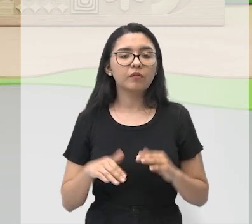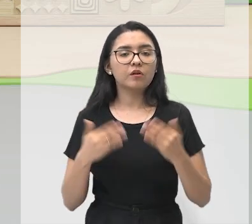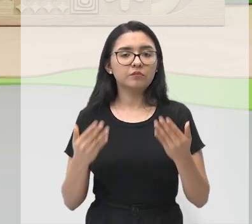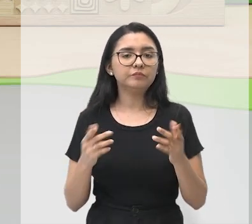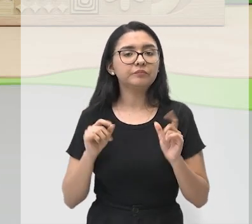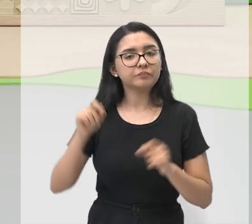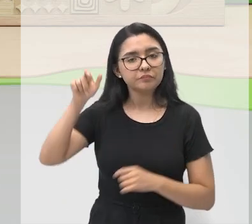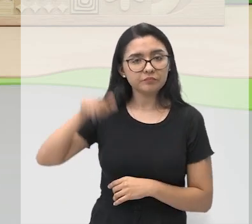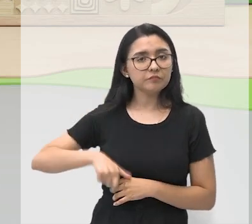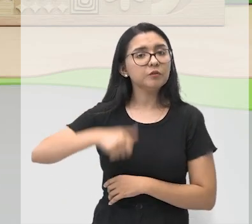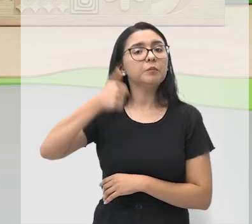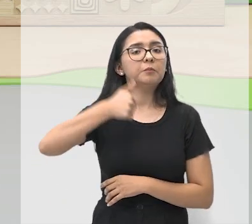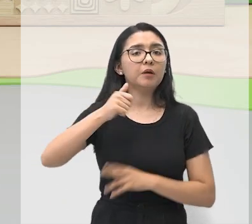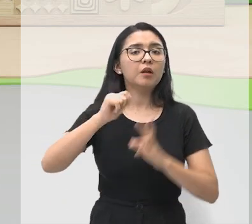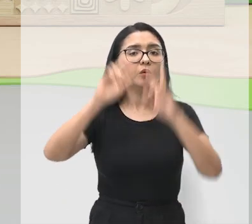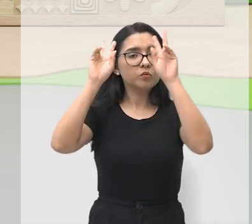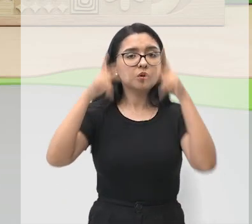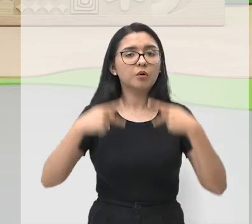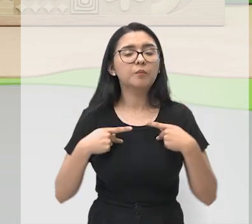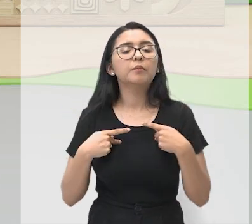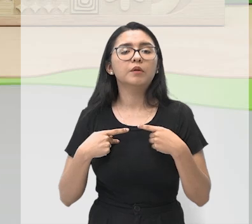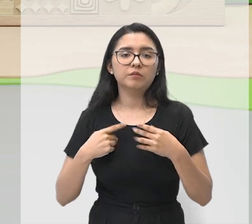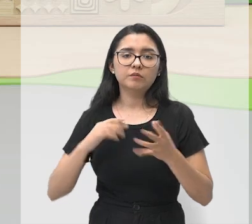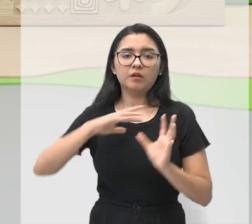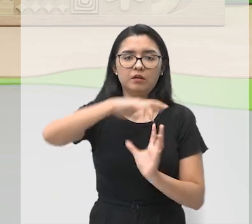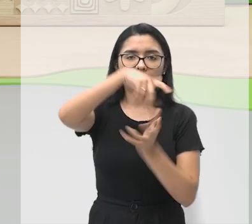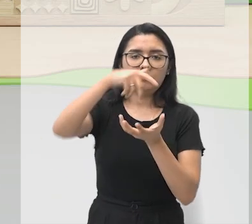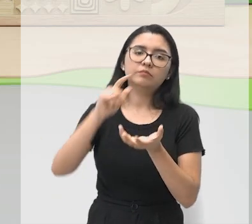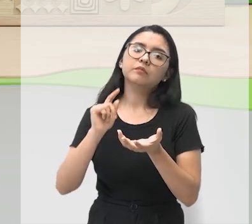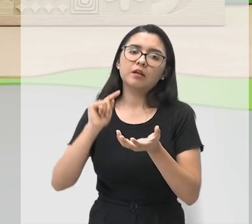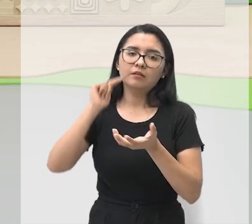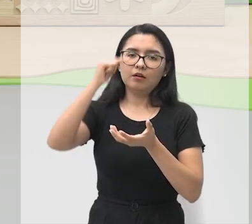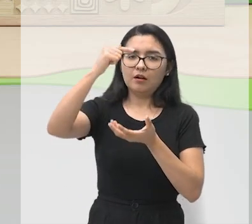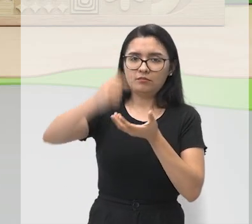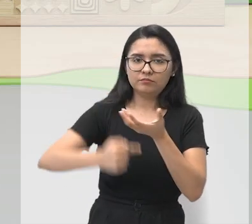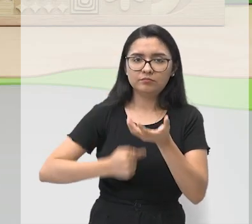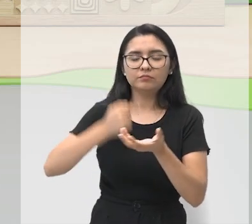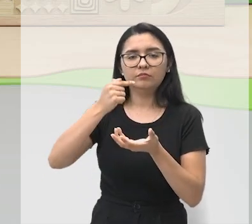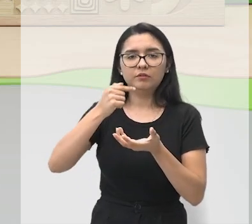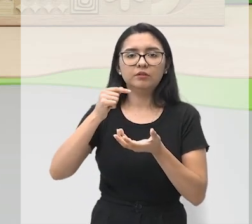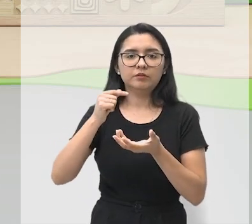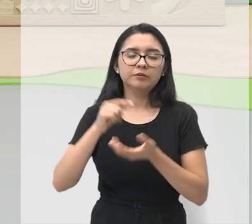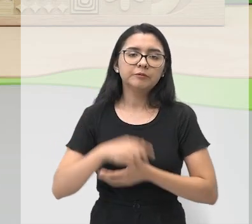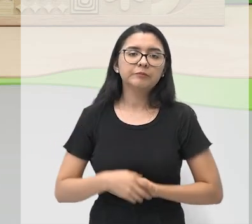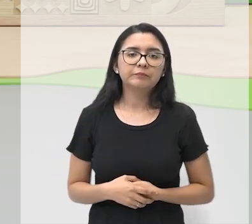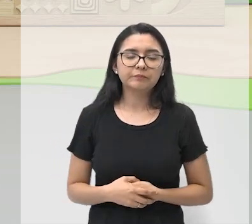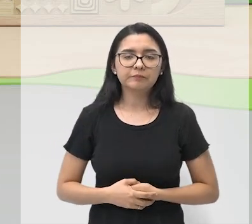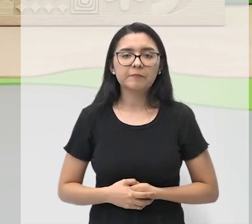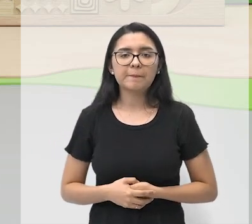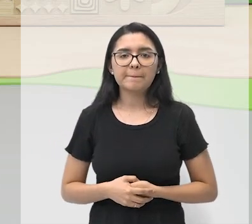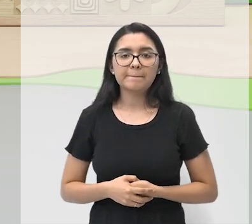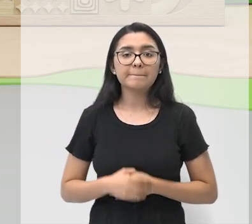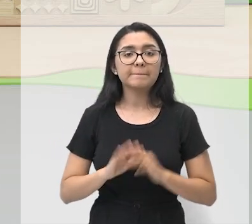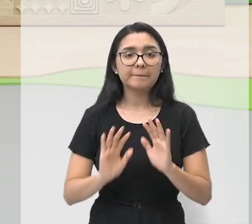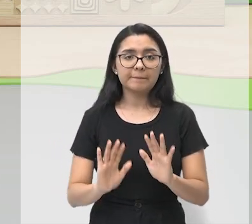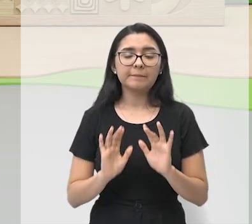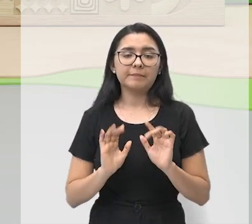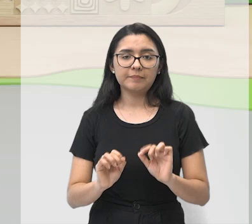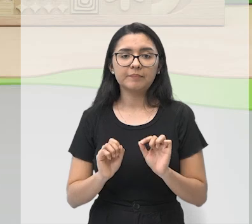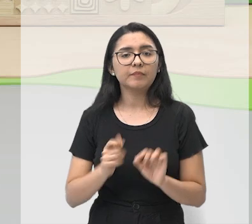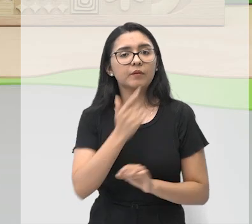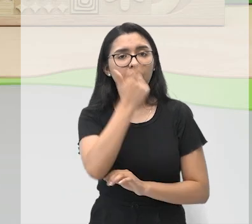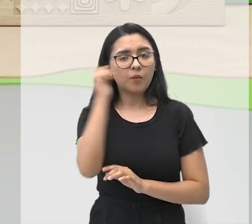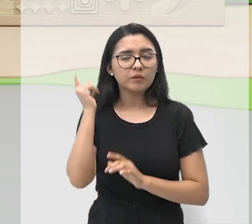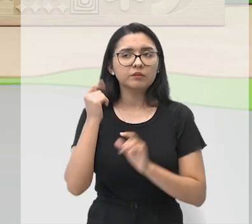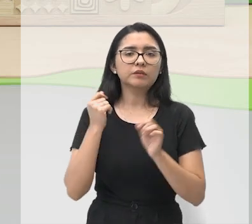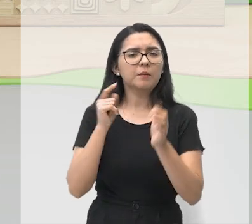né, que foi o primeiro ser humano a dar essa volta completa em torno do nosso planeta, mas